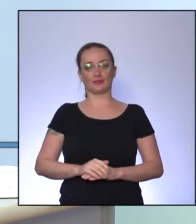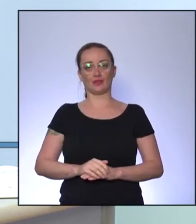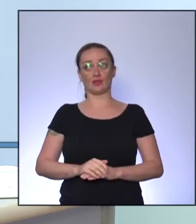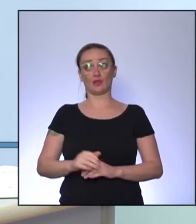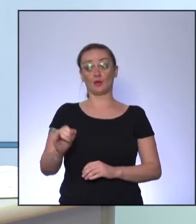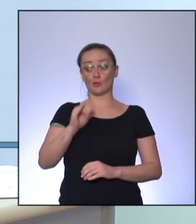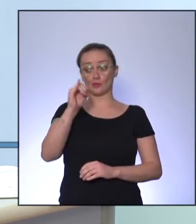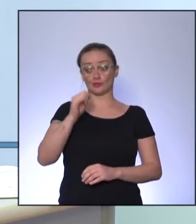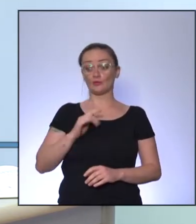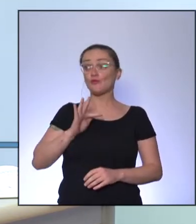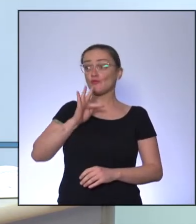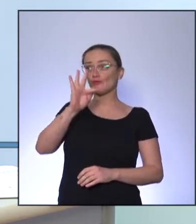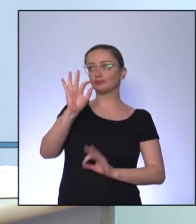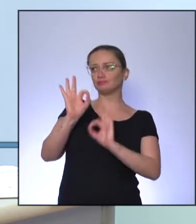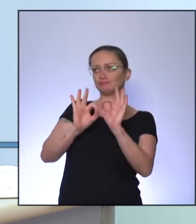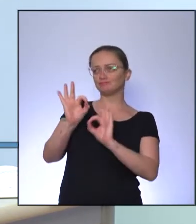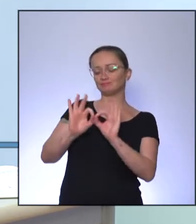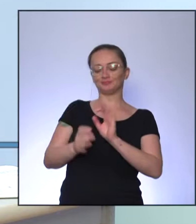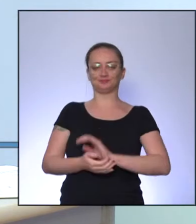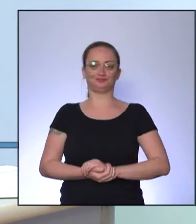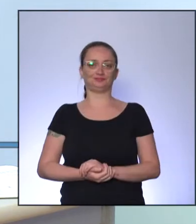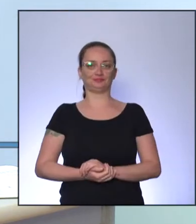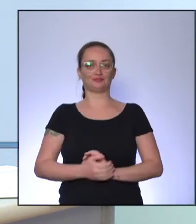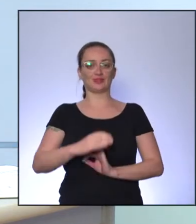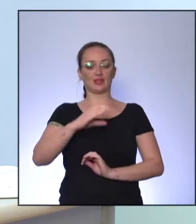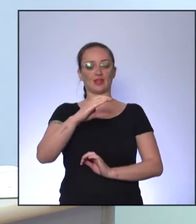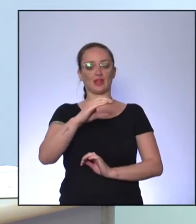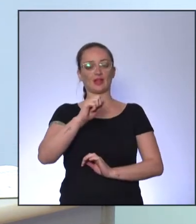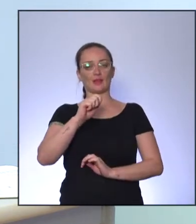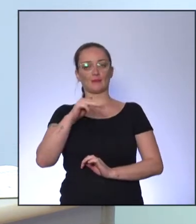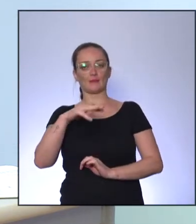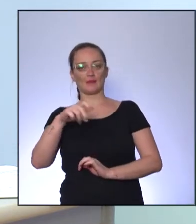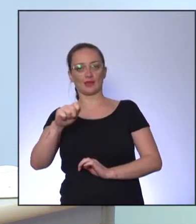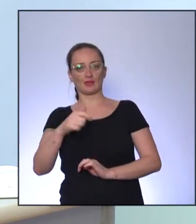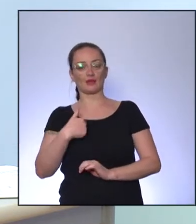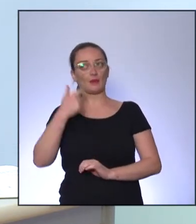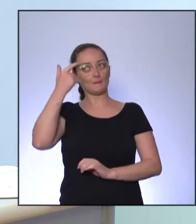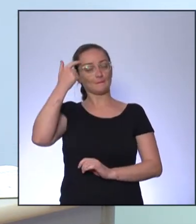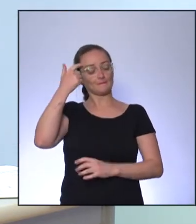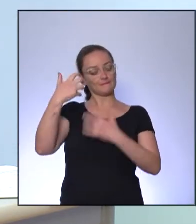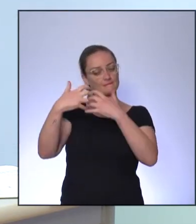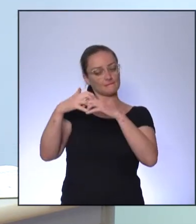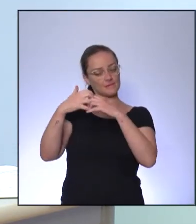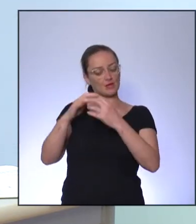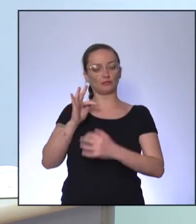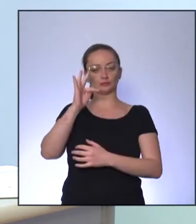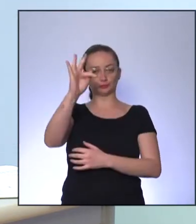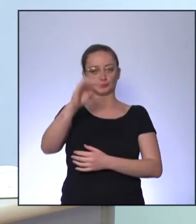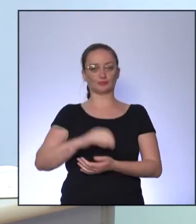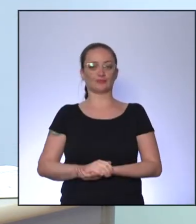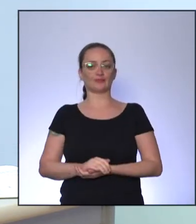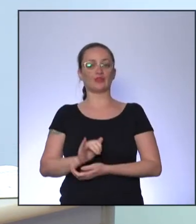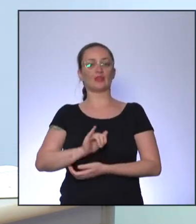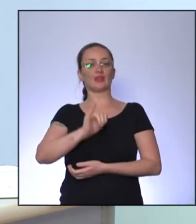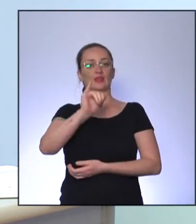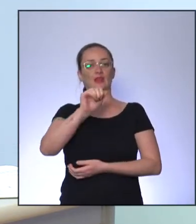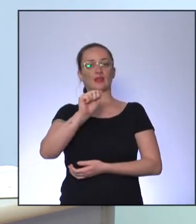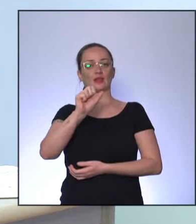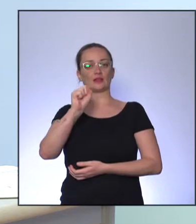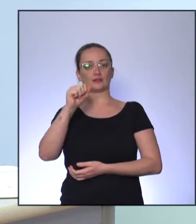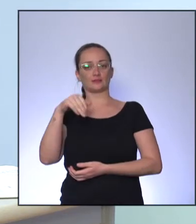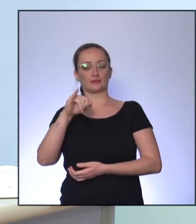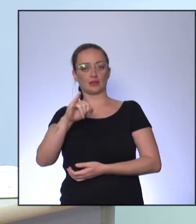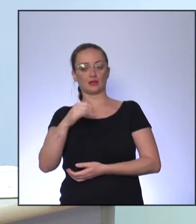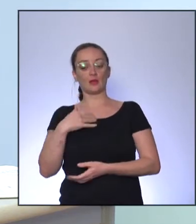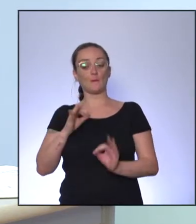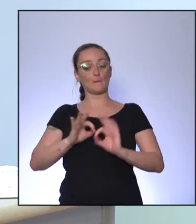futuro. A Camila Santos disse que é planejar o seu futuro. E a Yasmin, nos preparar para o futuro. Então, todos